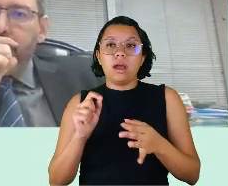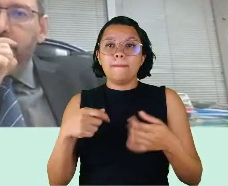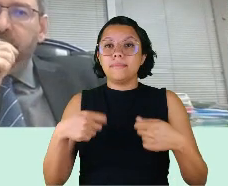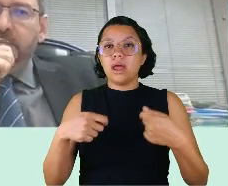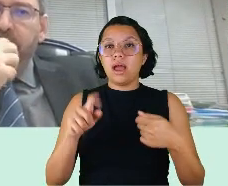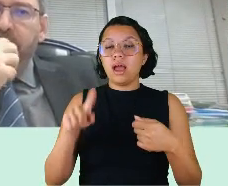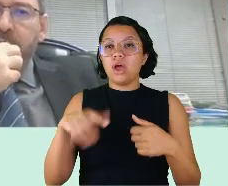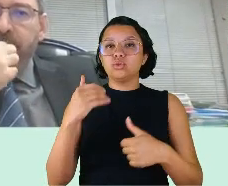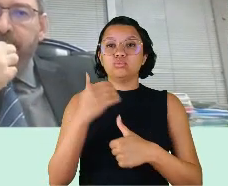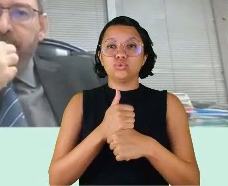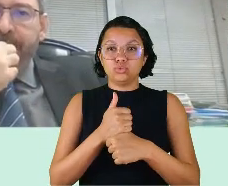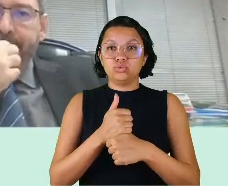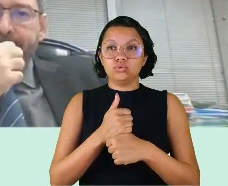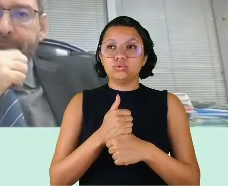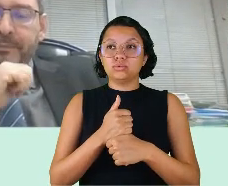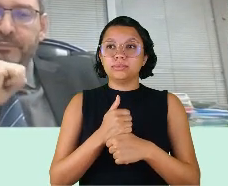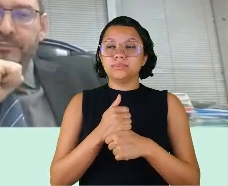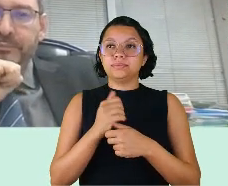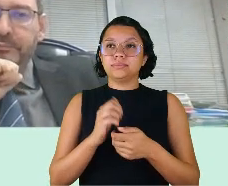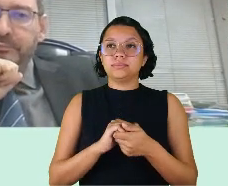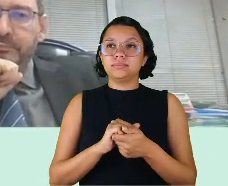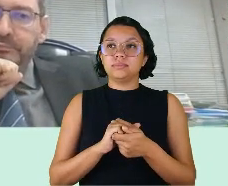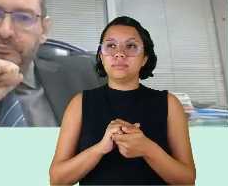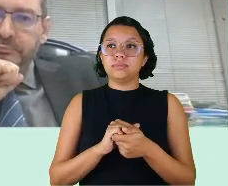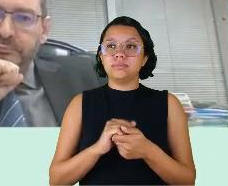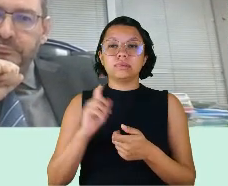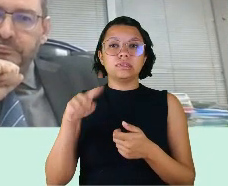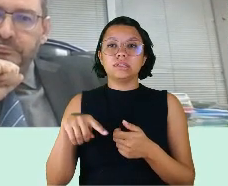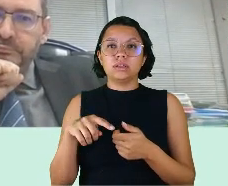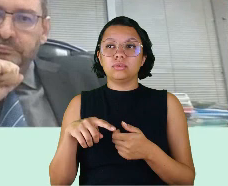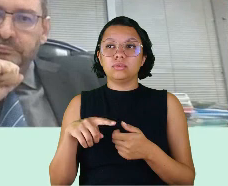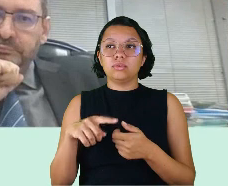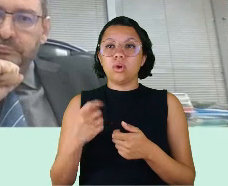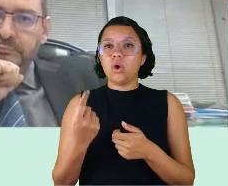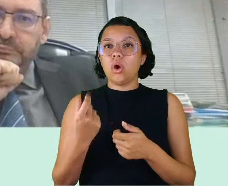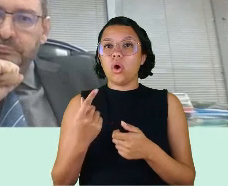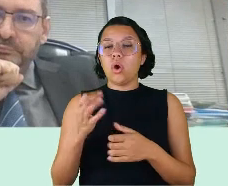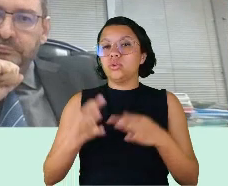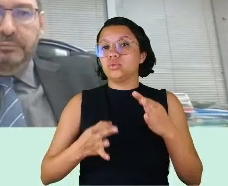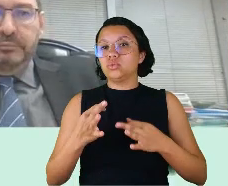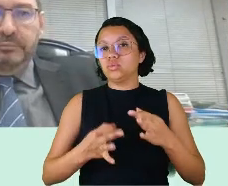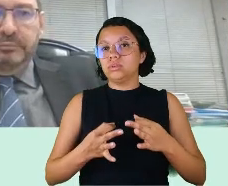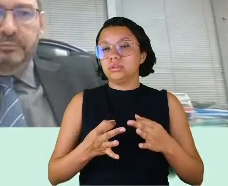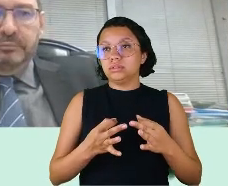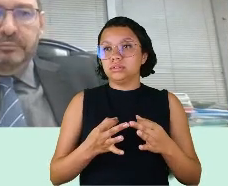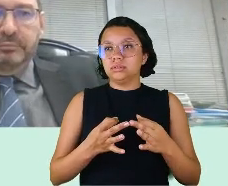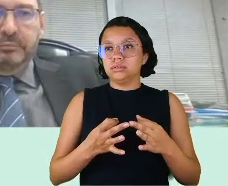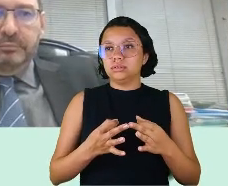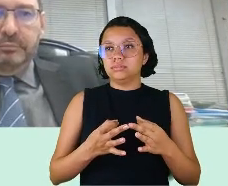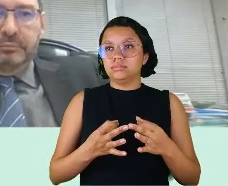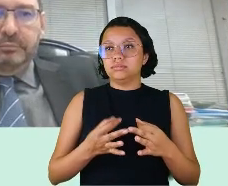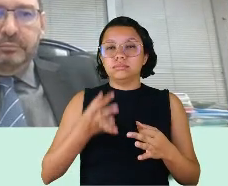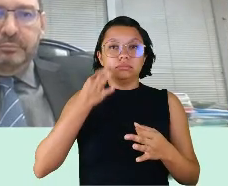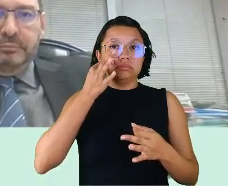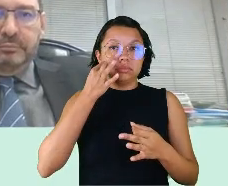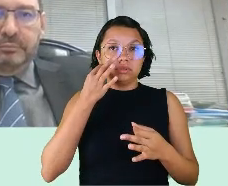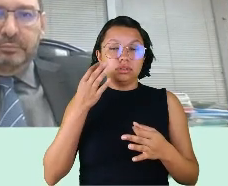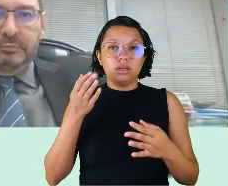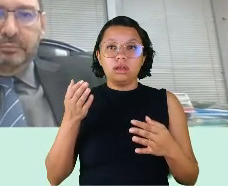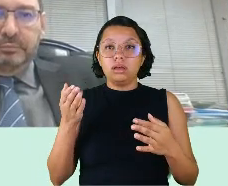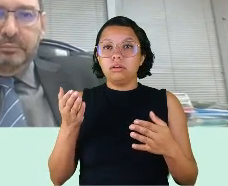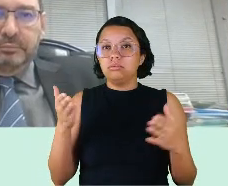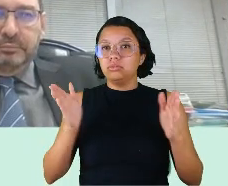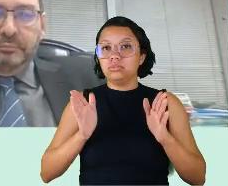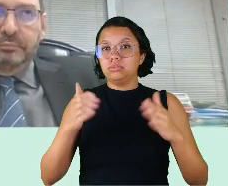que precisa ser substituído, sendo o único juiz que está